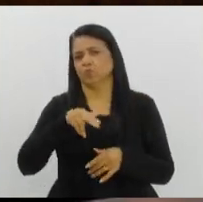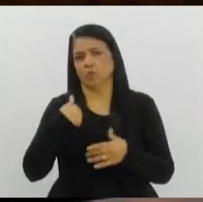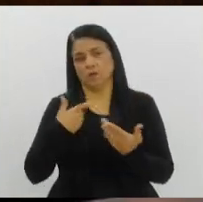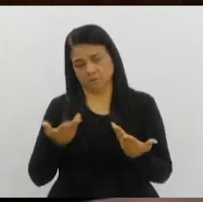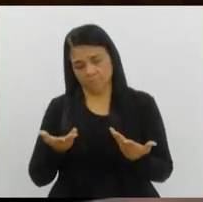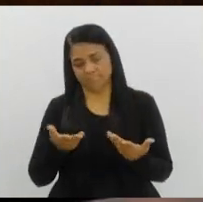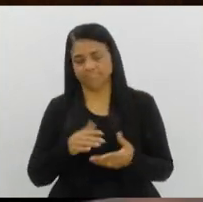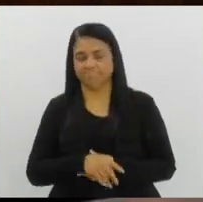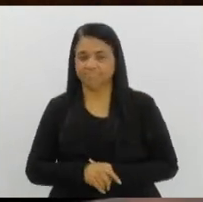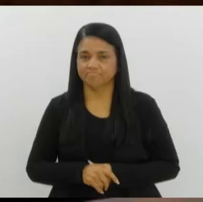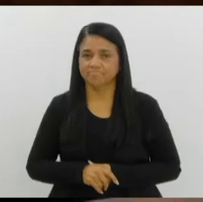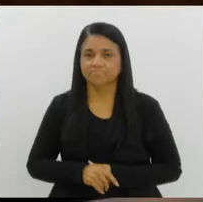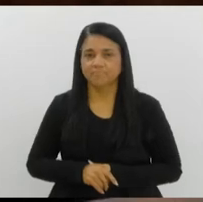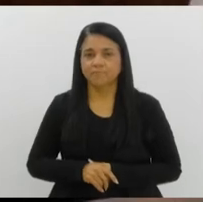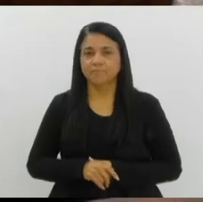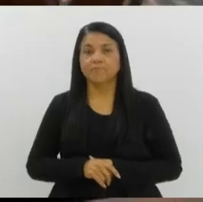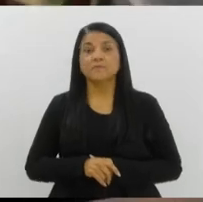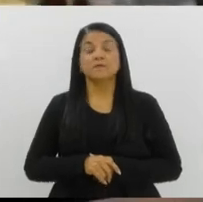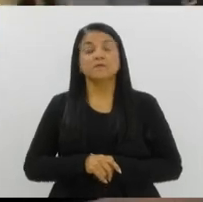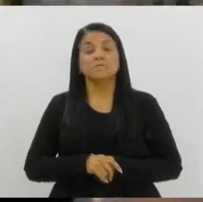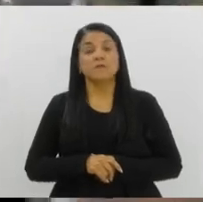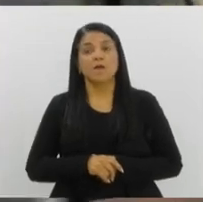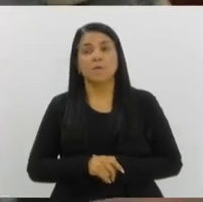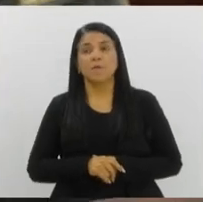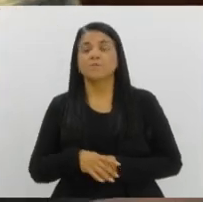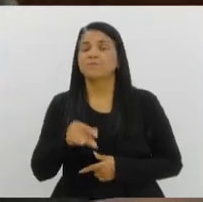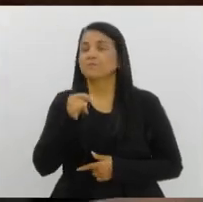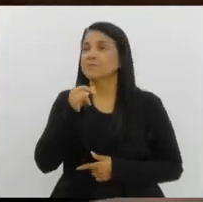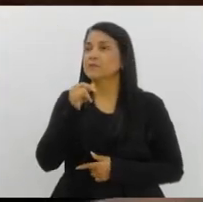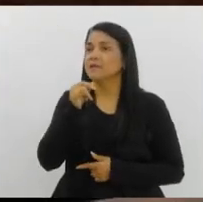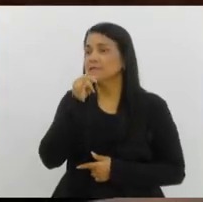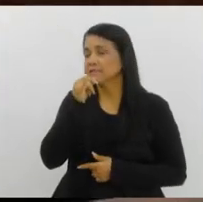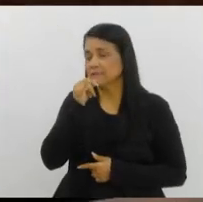votar favorável. Agora, aqueles mais fortes, por exemplo,